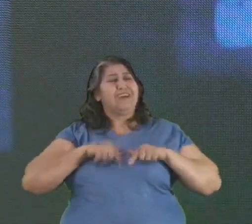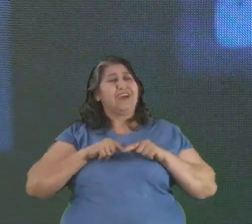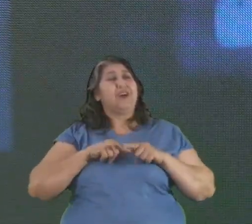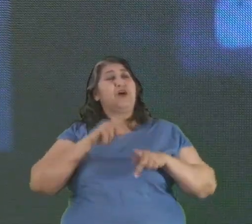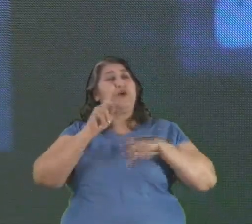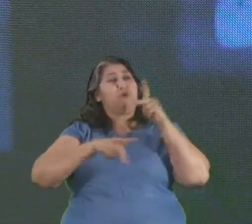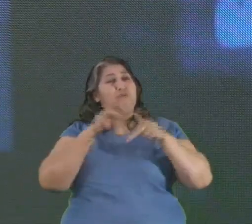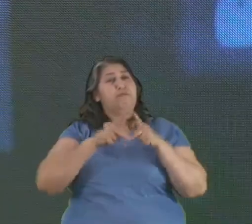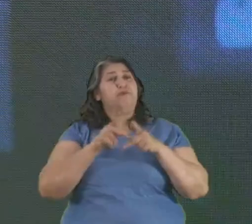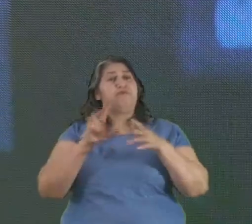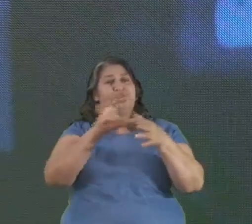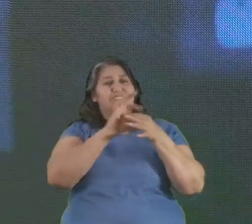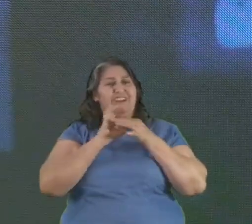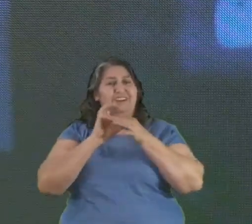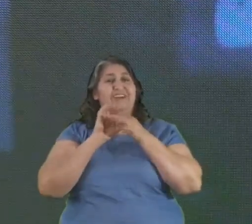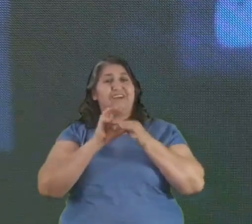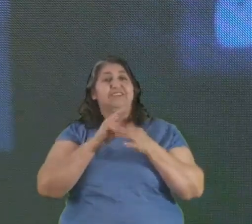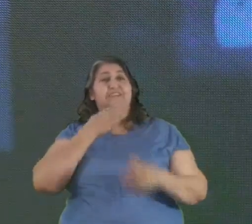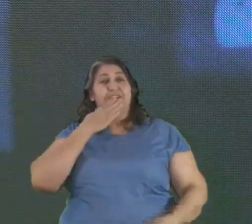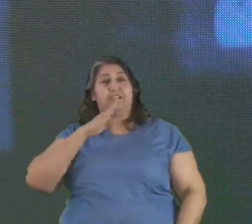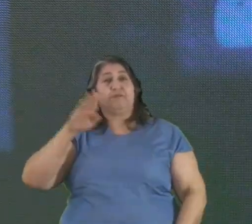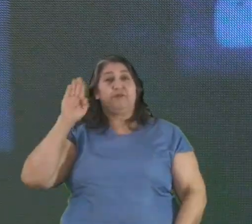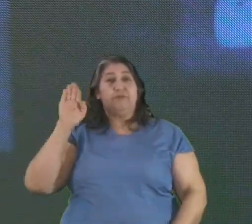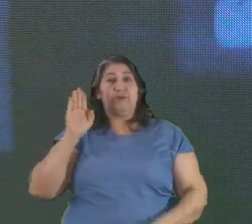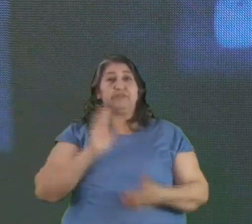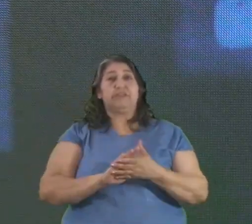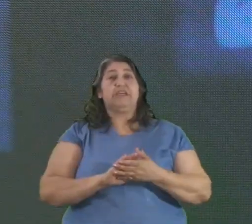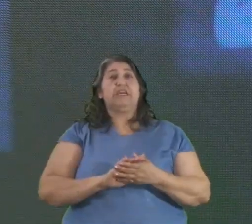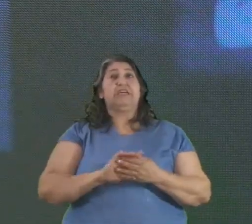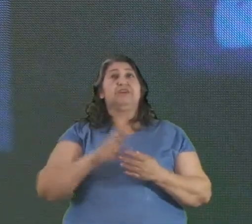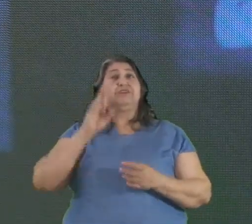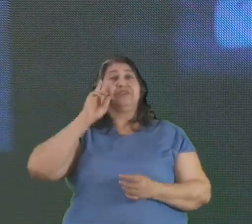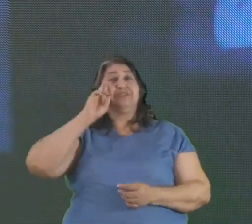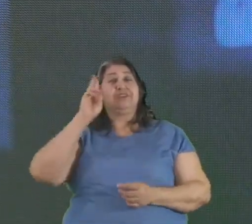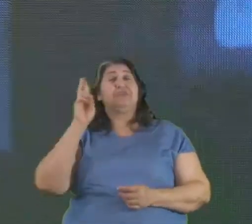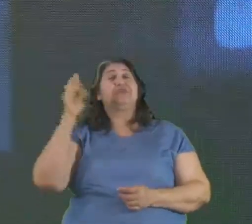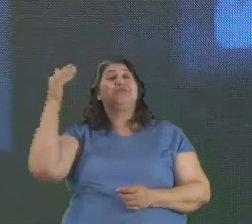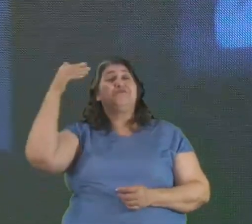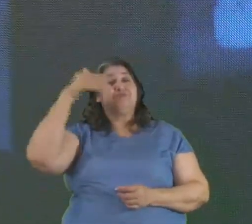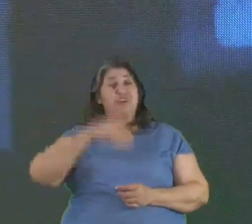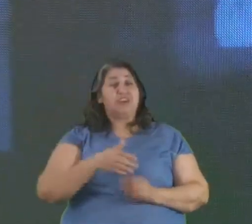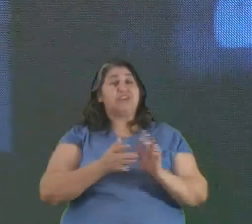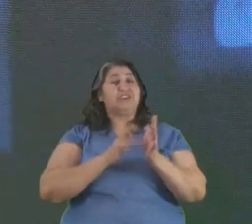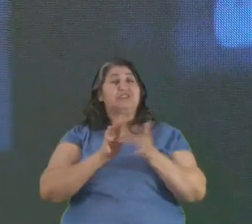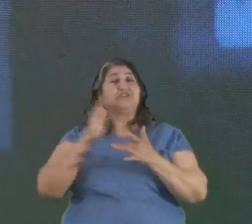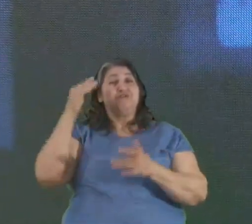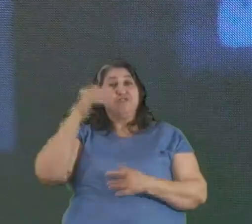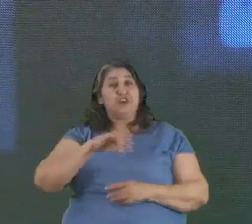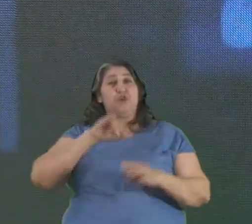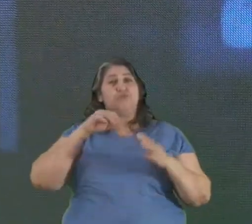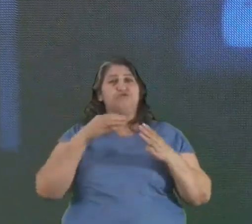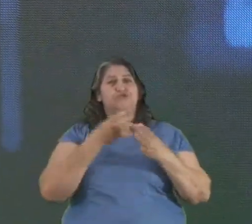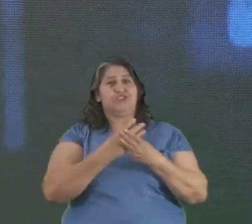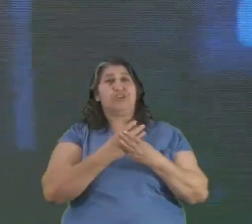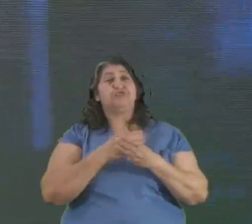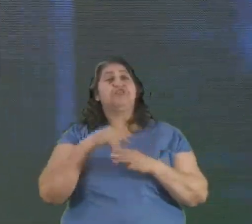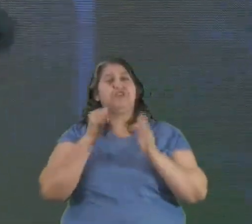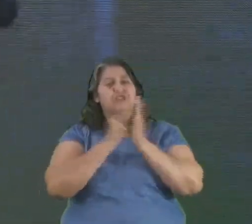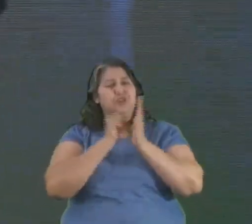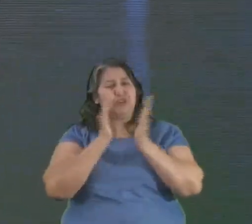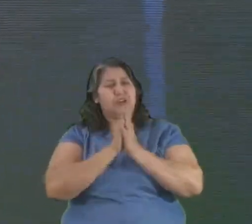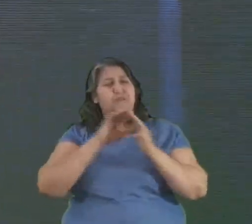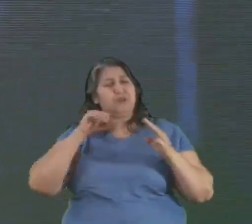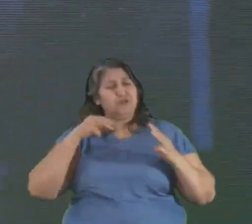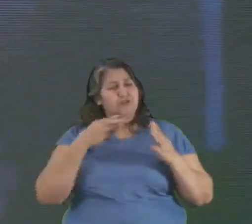nosso Senhor Jesus Cristo veio como um judeu. Por isso nós oramos pelos judeus, nós oramos por